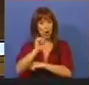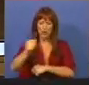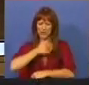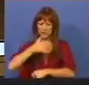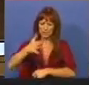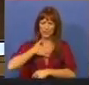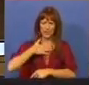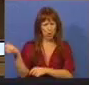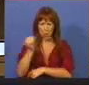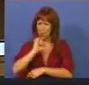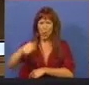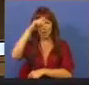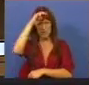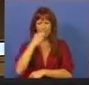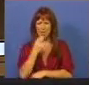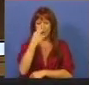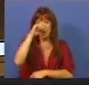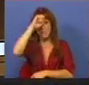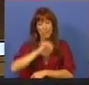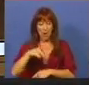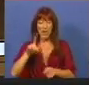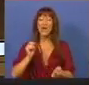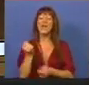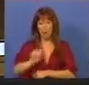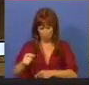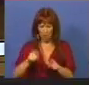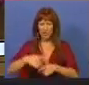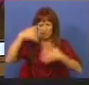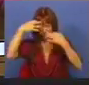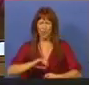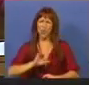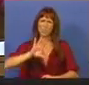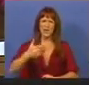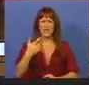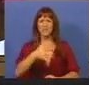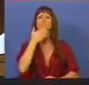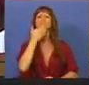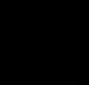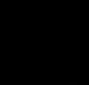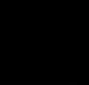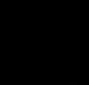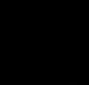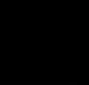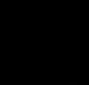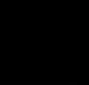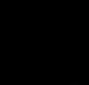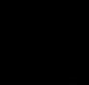património, contra a memória e já agora contra a dignidade do país. Muito obrigado.